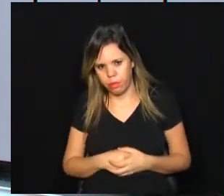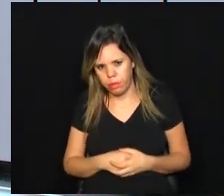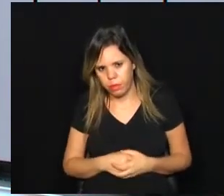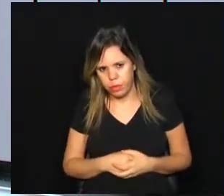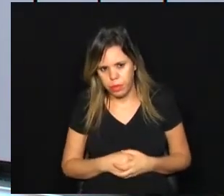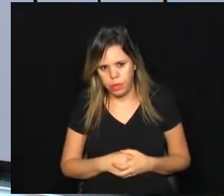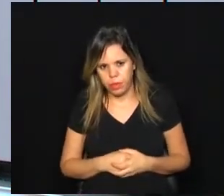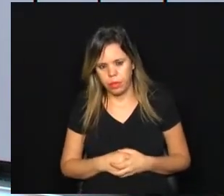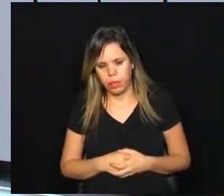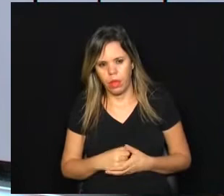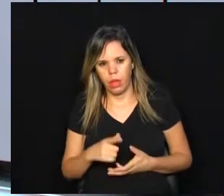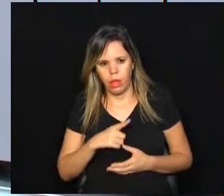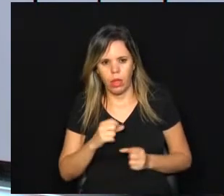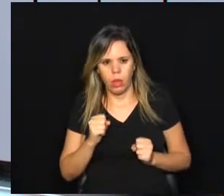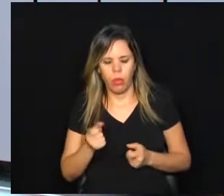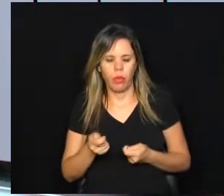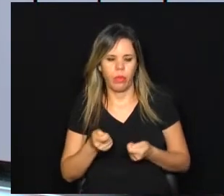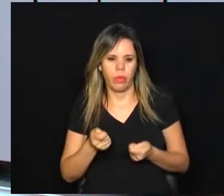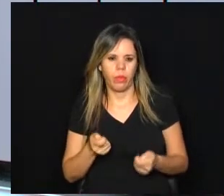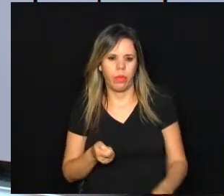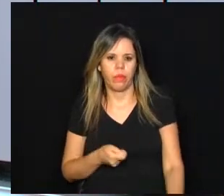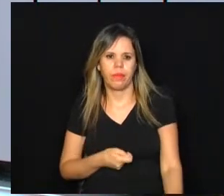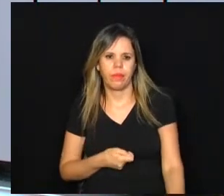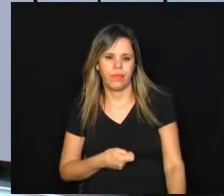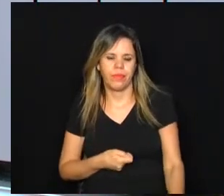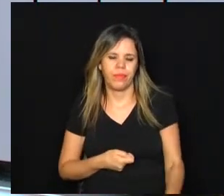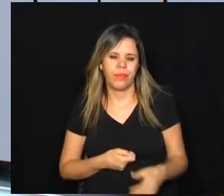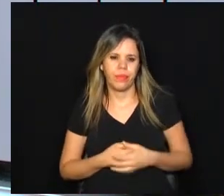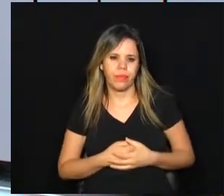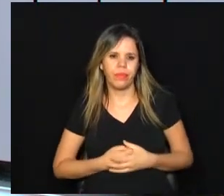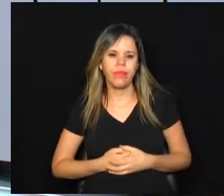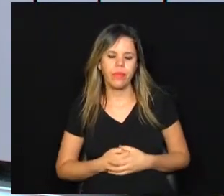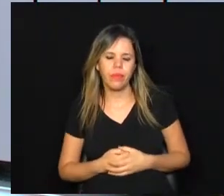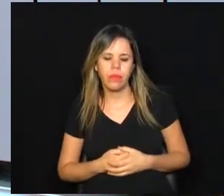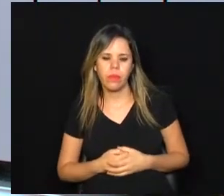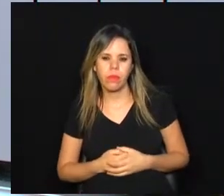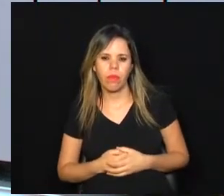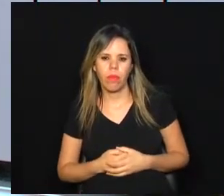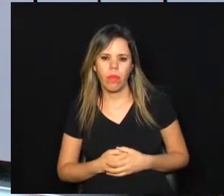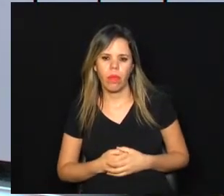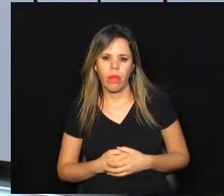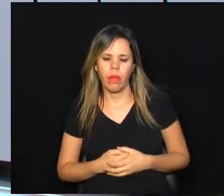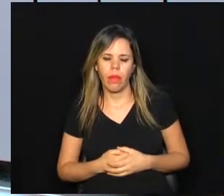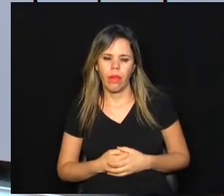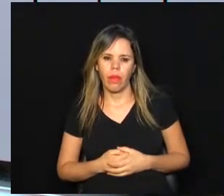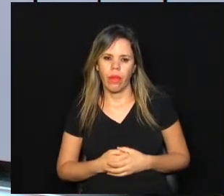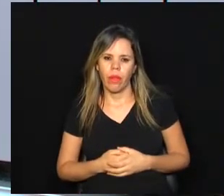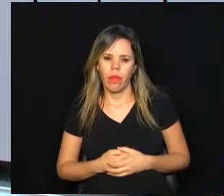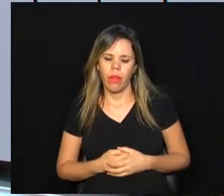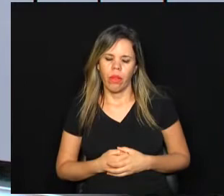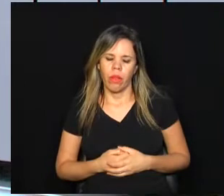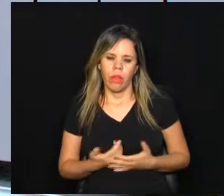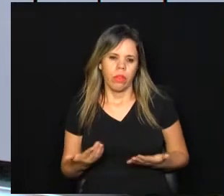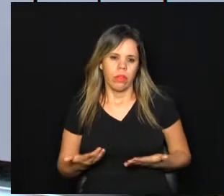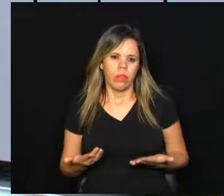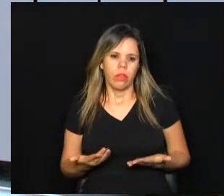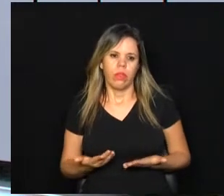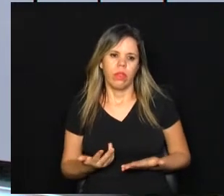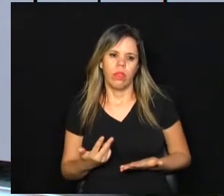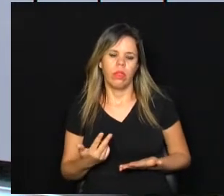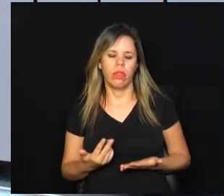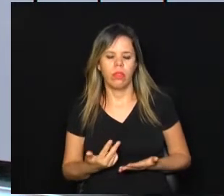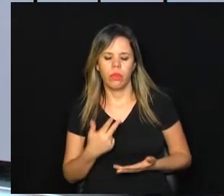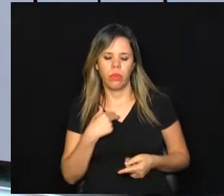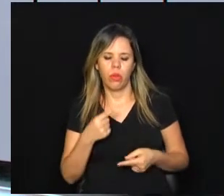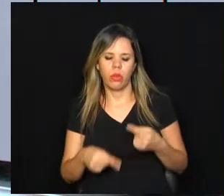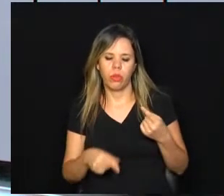forma, detém um poder econômico, detém, né? A gente não pode, assim, hoje a água,